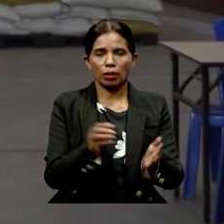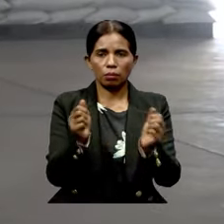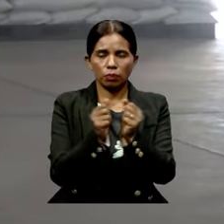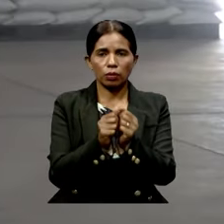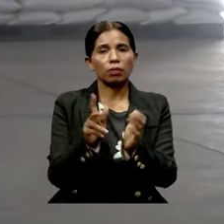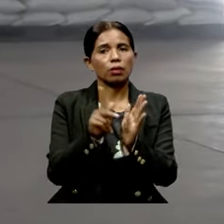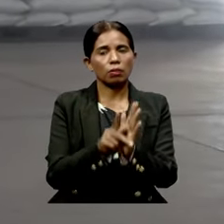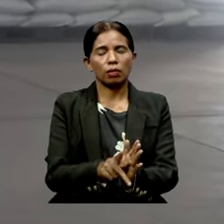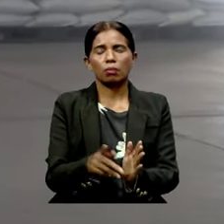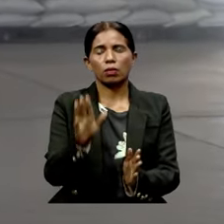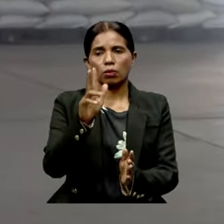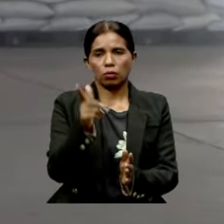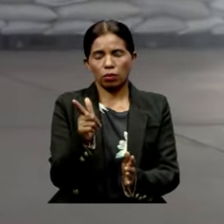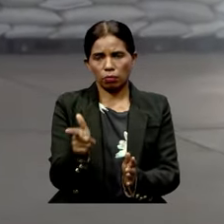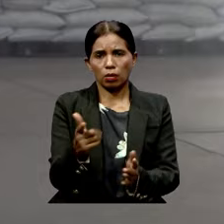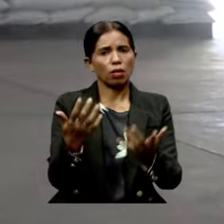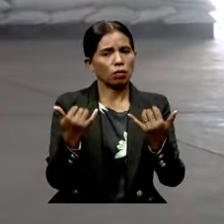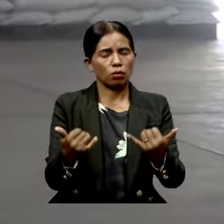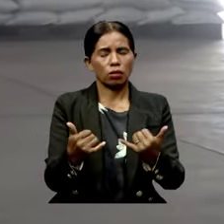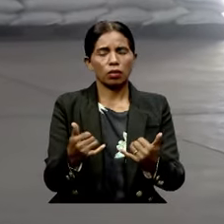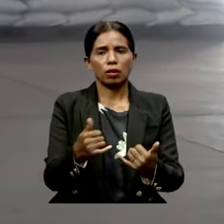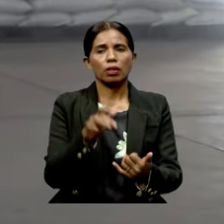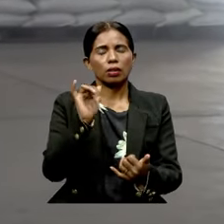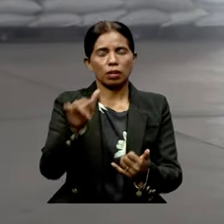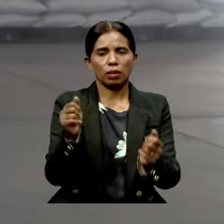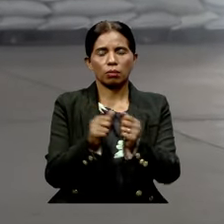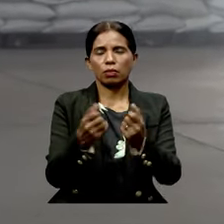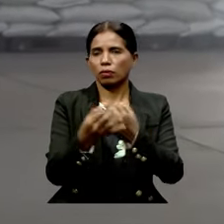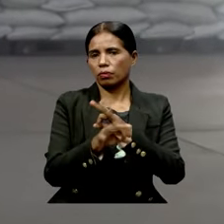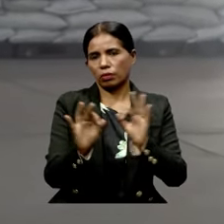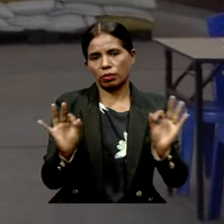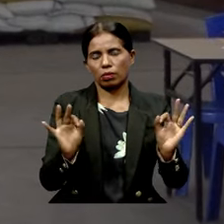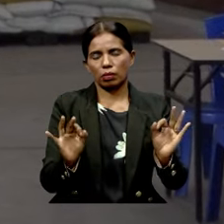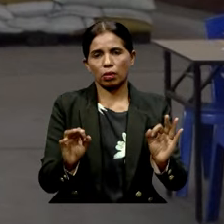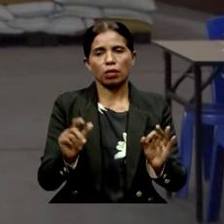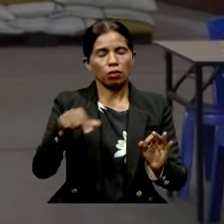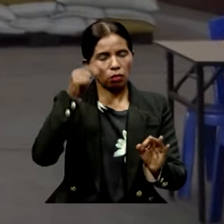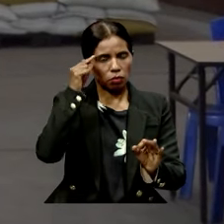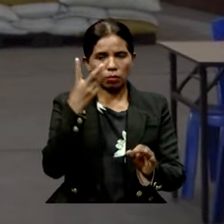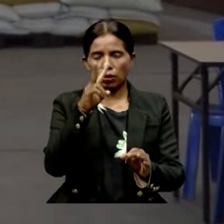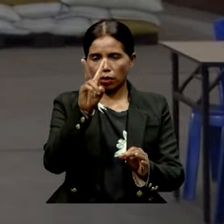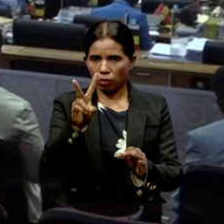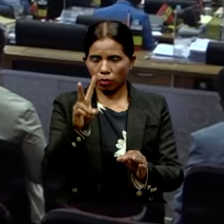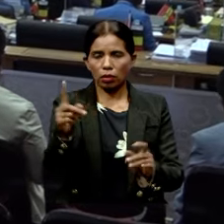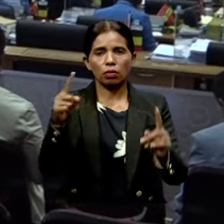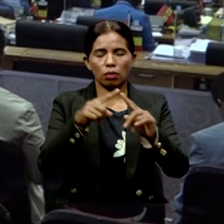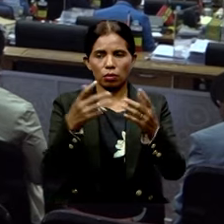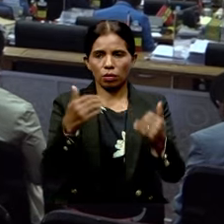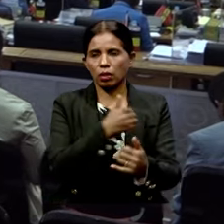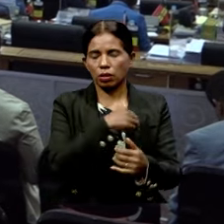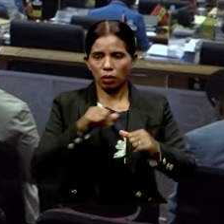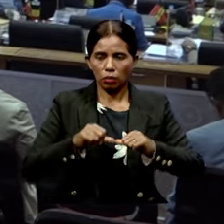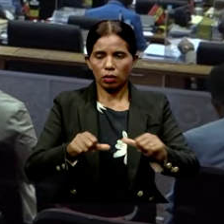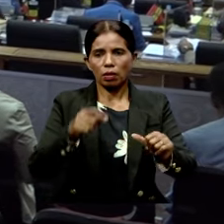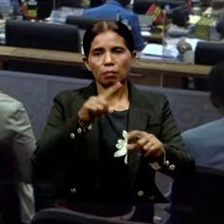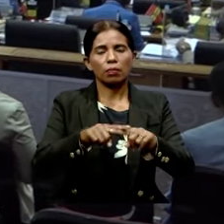ruanulu, ho folin dolar sanulu, mai beda daun ne akordu refere remataona. Nune intervensaun governian ba fase daruak to dadaun ne sidau kontinua,